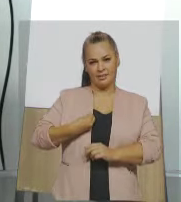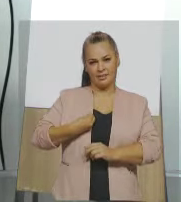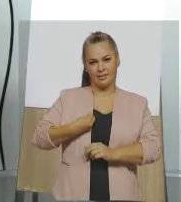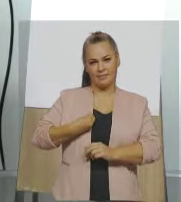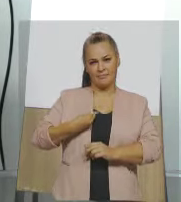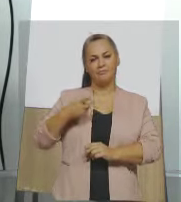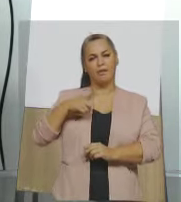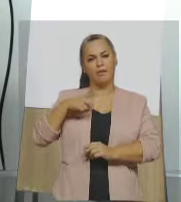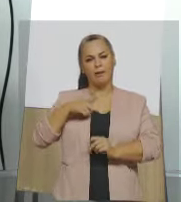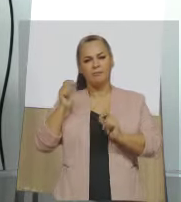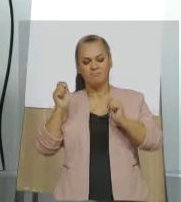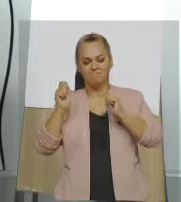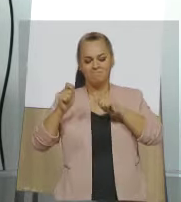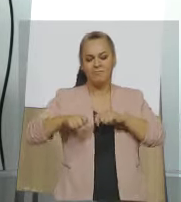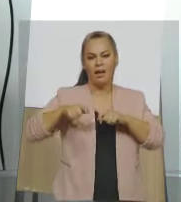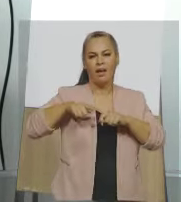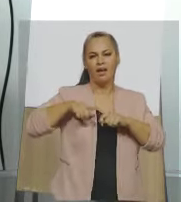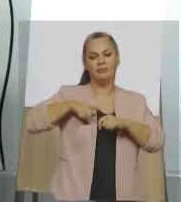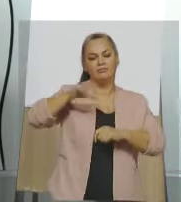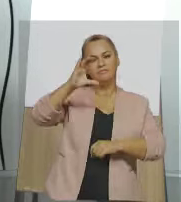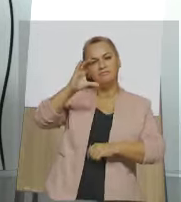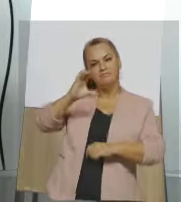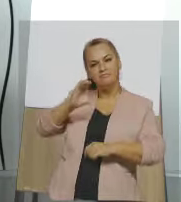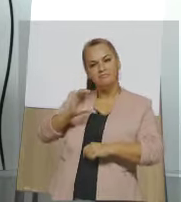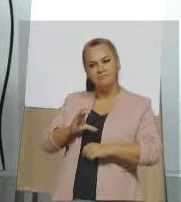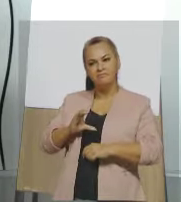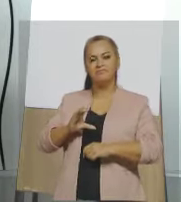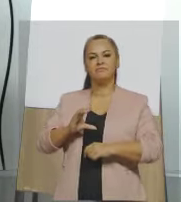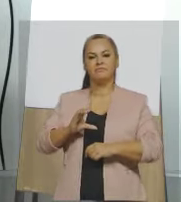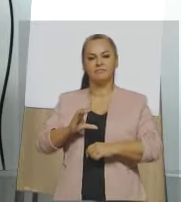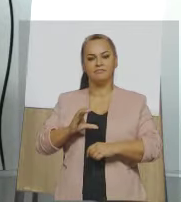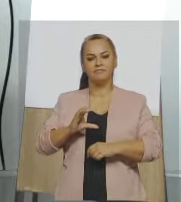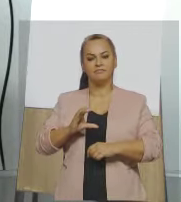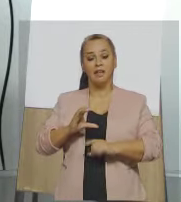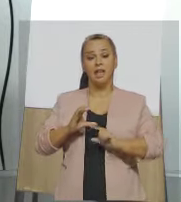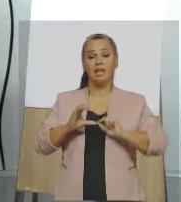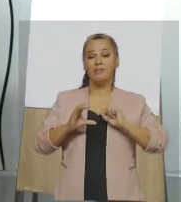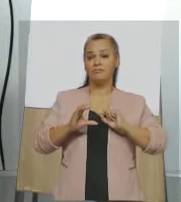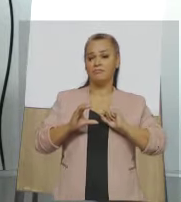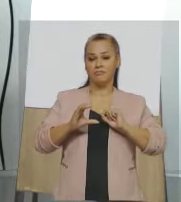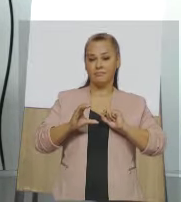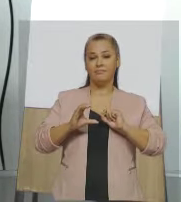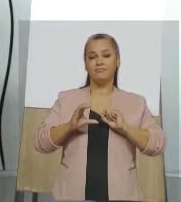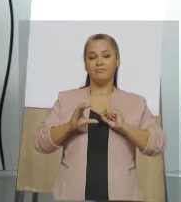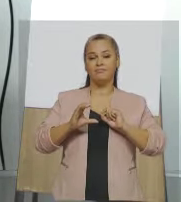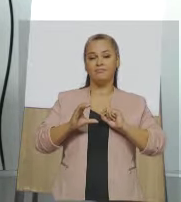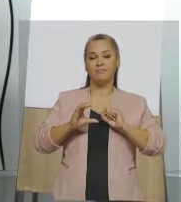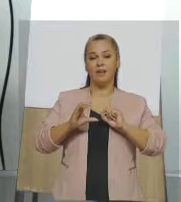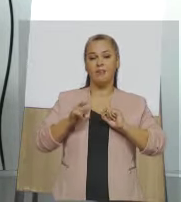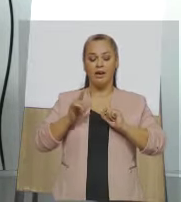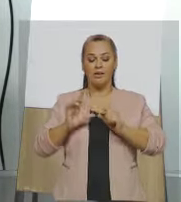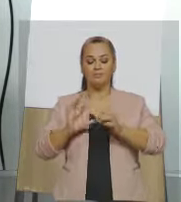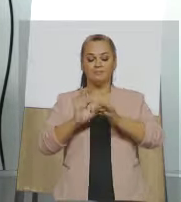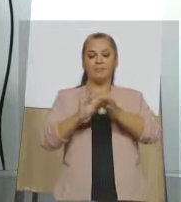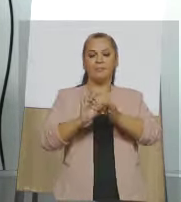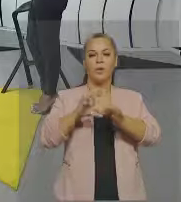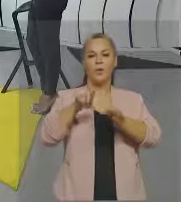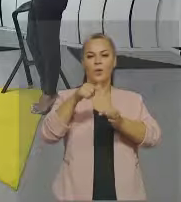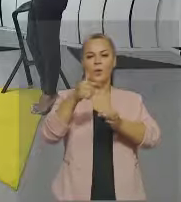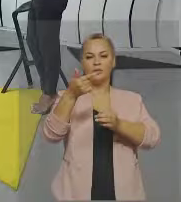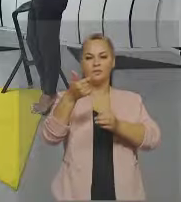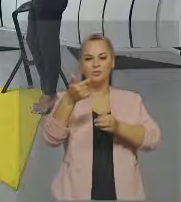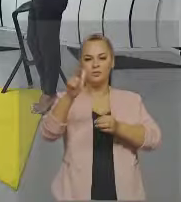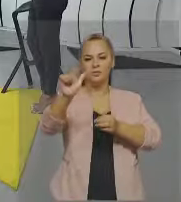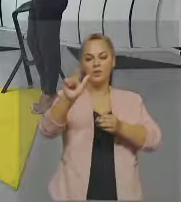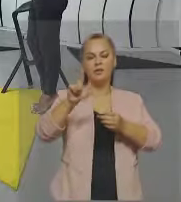da cidadania vai se ligar de uma maneira extremamente, né, importante também com outros aspectos, como o